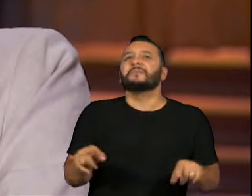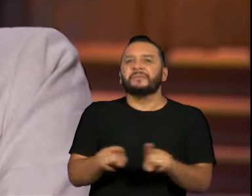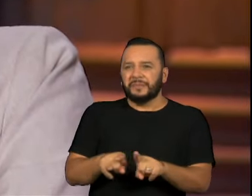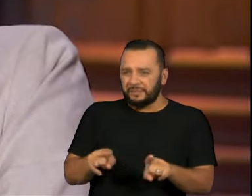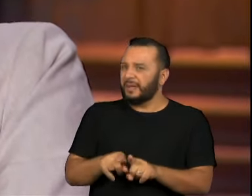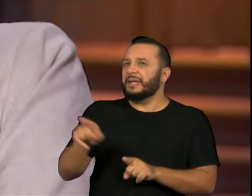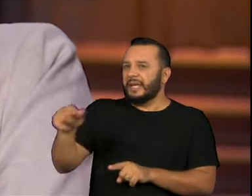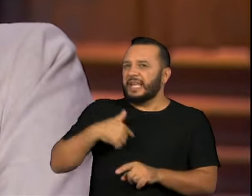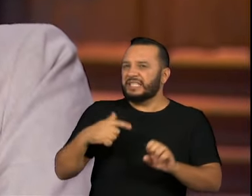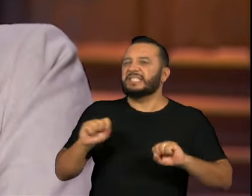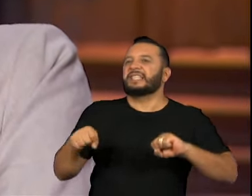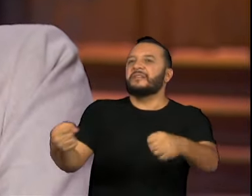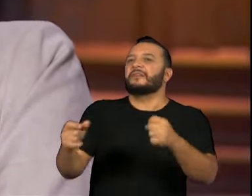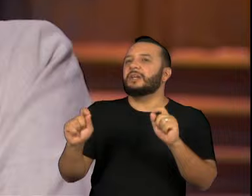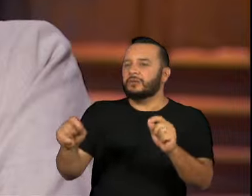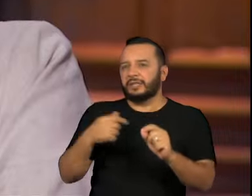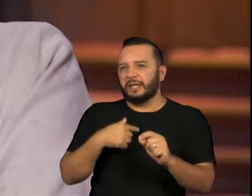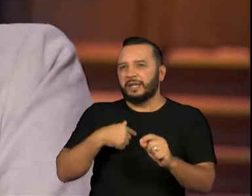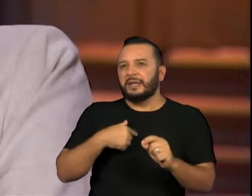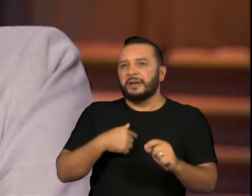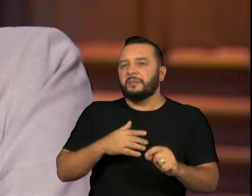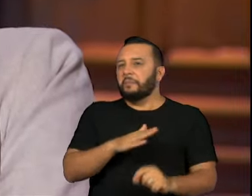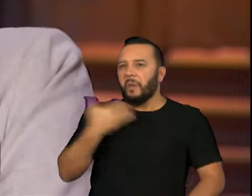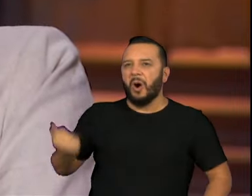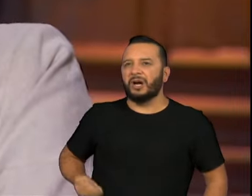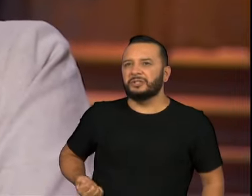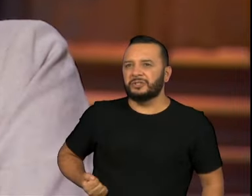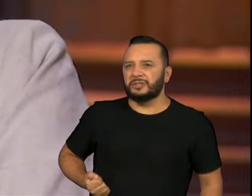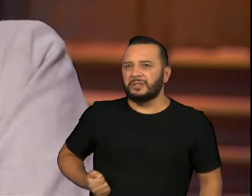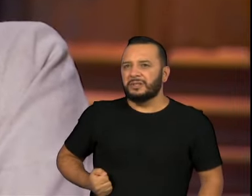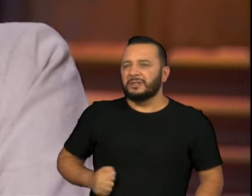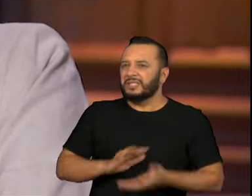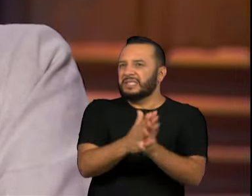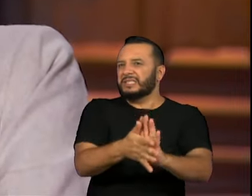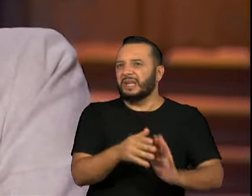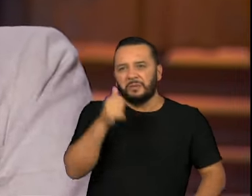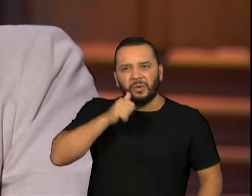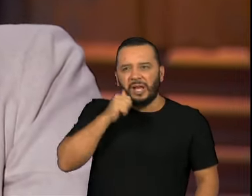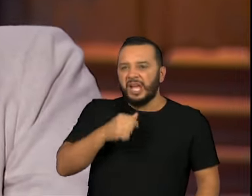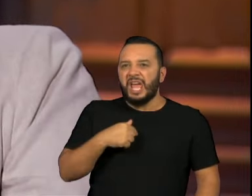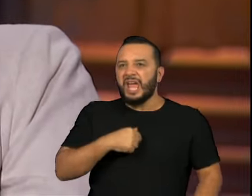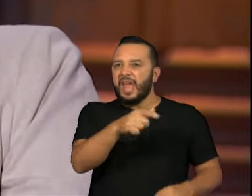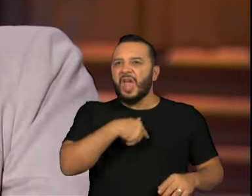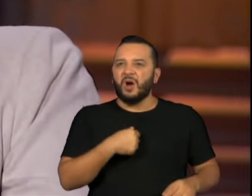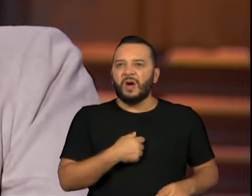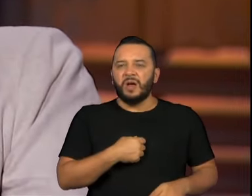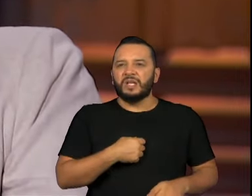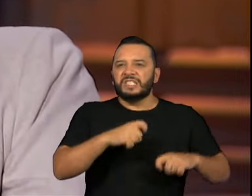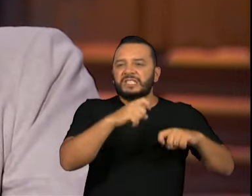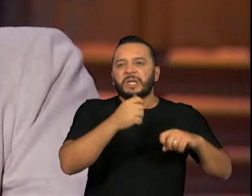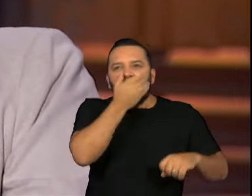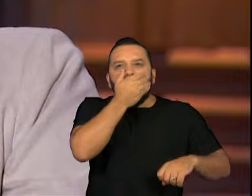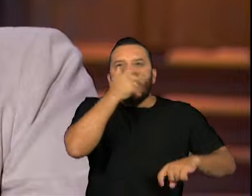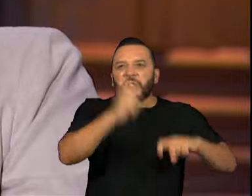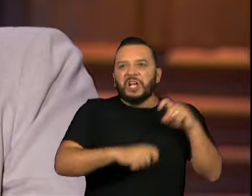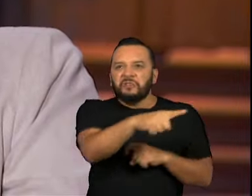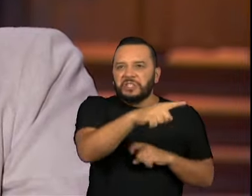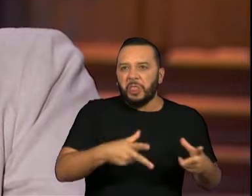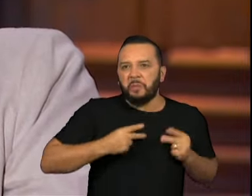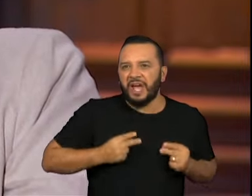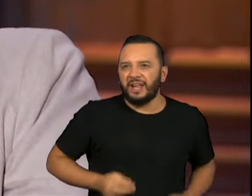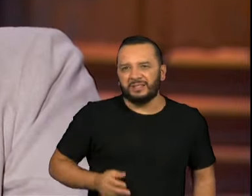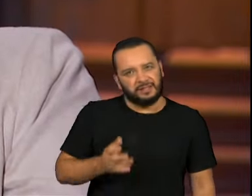de morte a pessoas a mulheres né de nos que você não merece Então são coisas que não tem nem